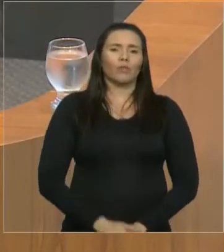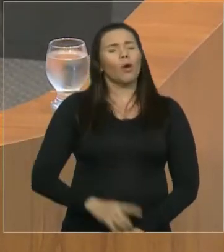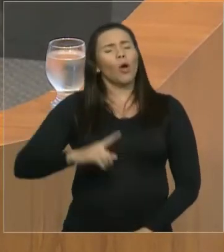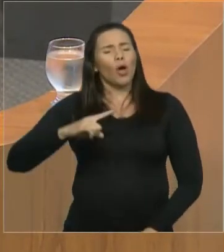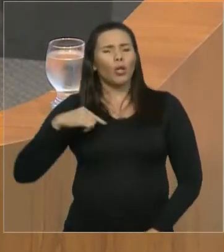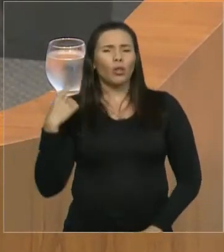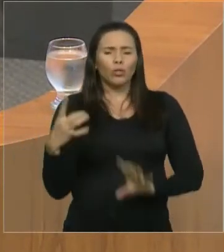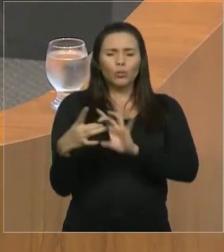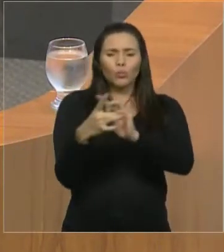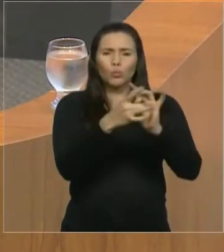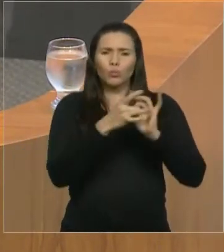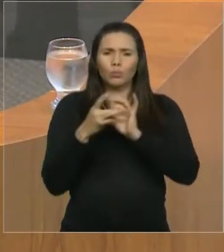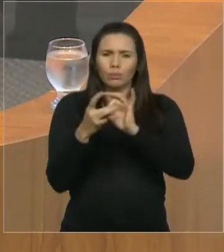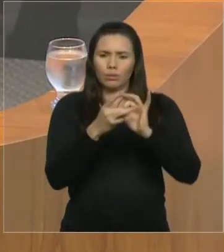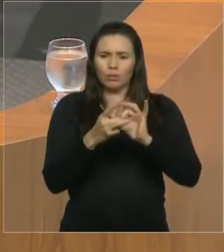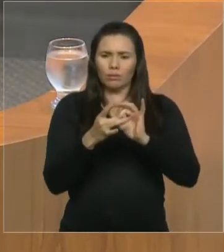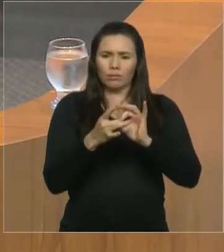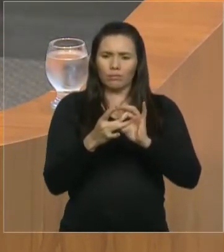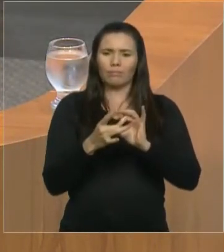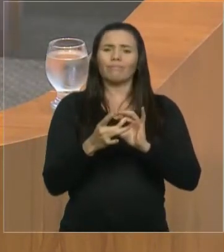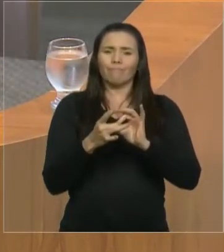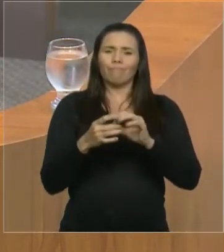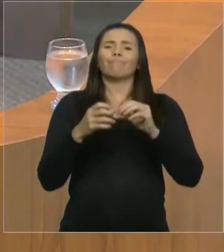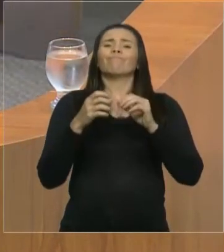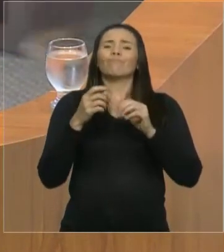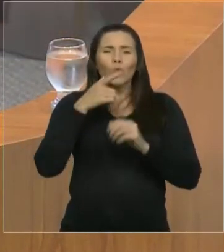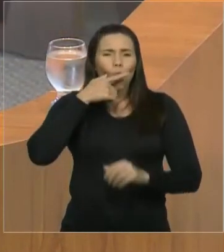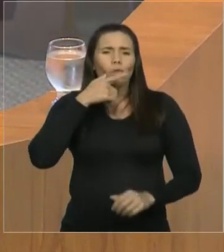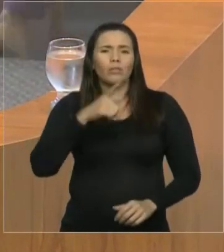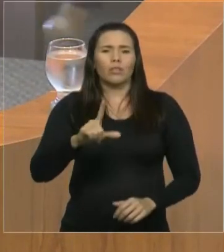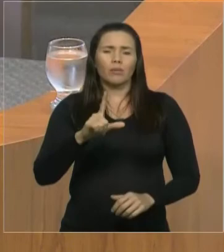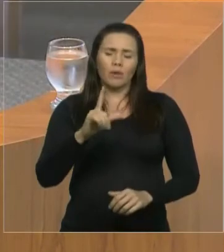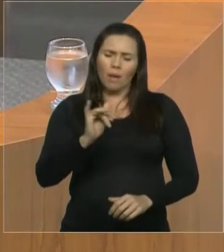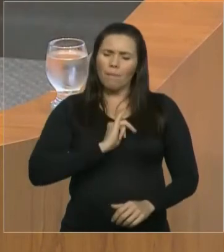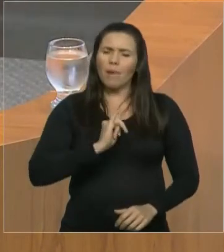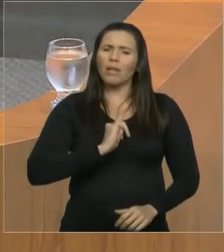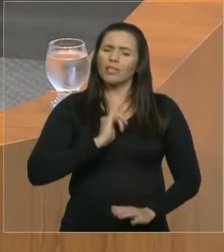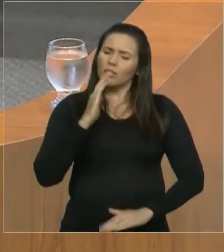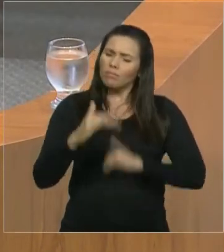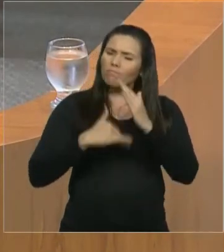Imperatriz, nós vamos ter uma Imperatriz mais produtiva, porque eu tenho certeza que Imperatriz pode mais. Muito obrigado.